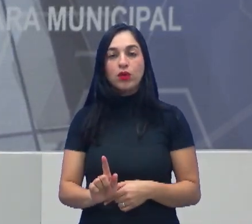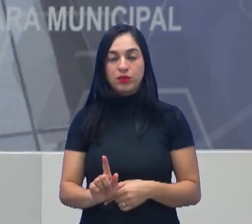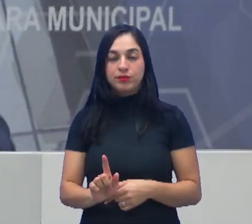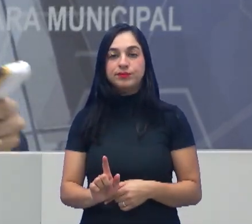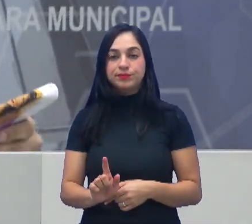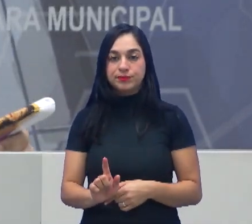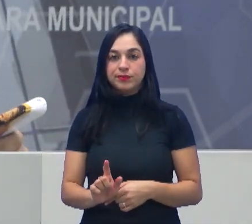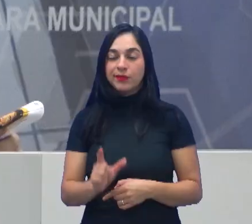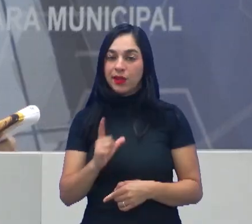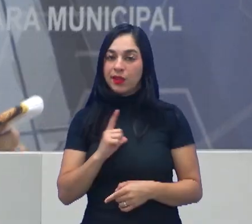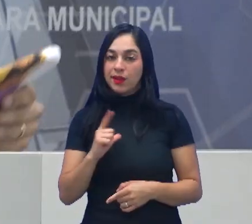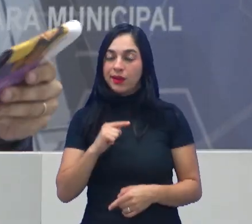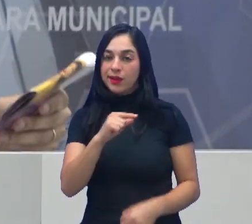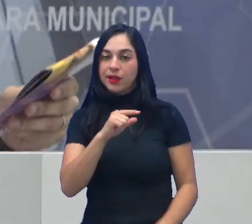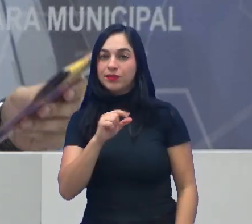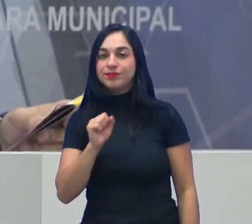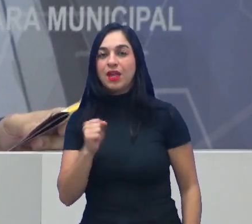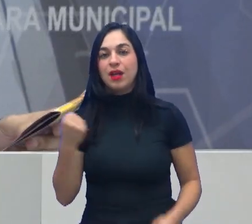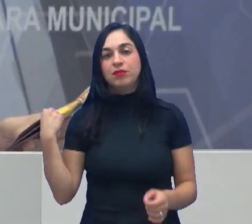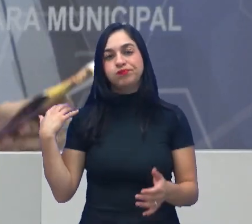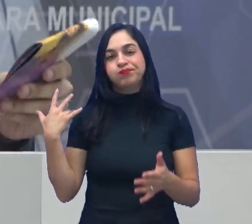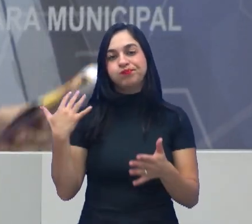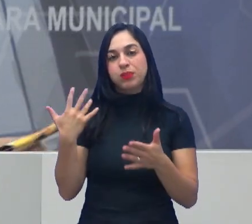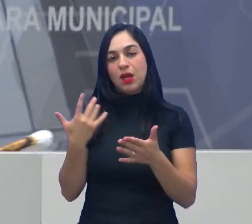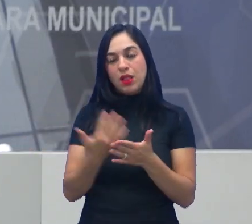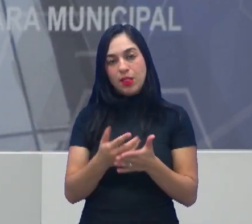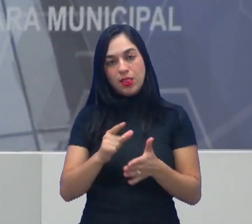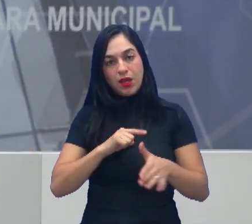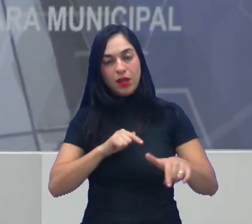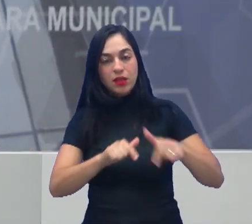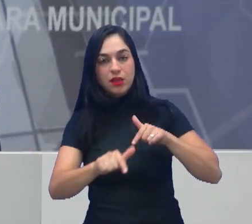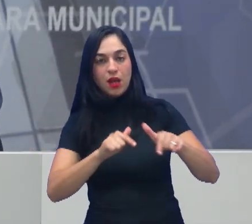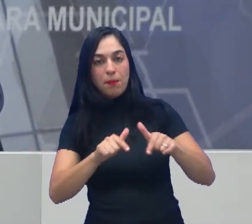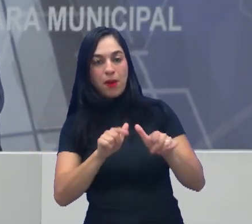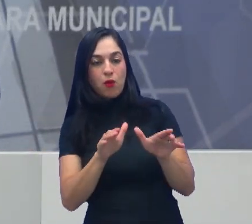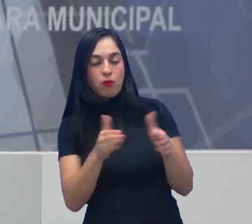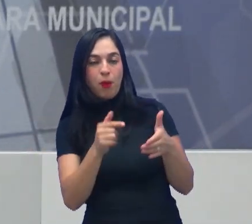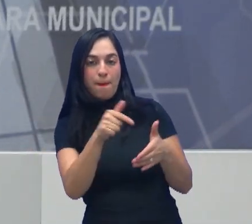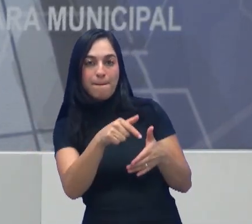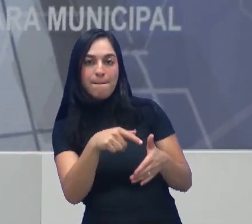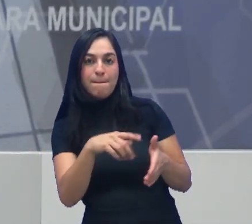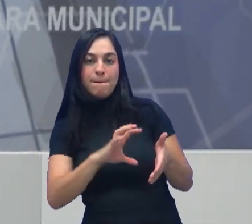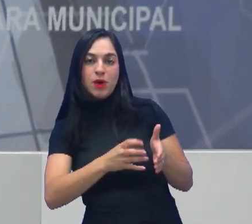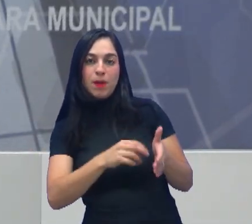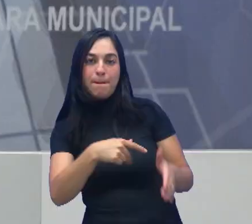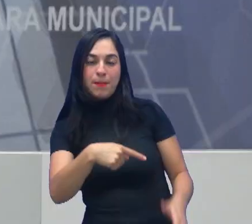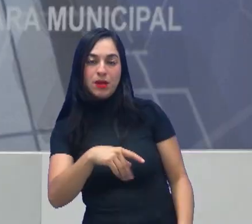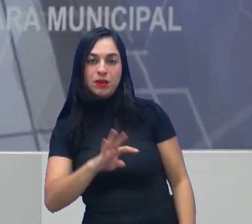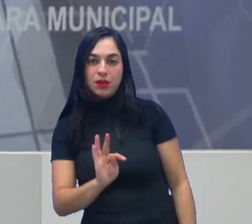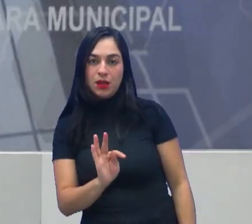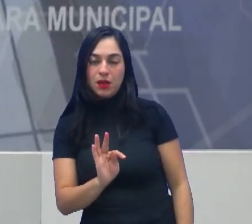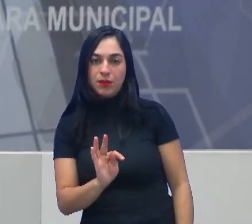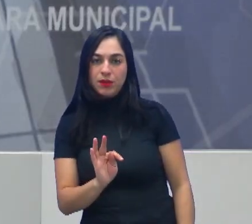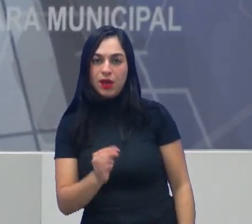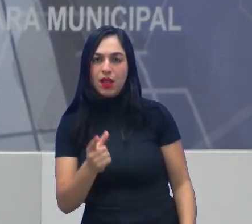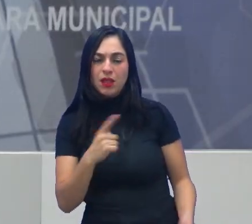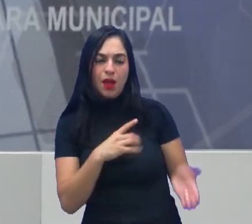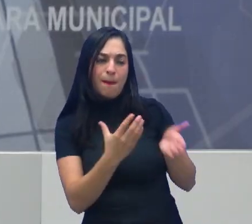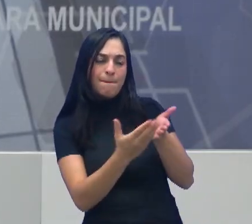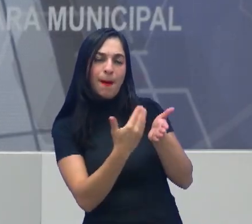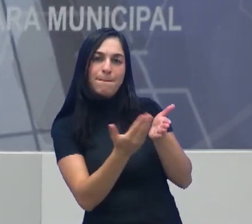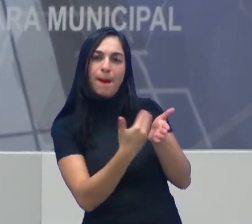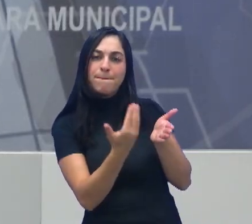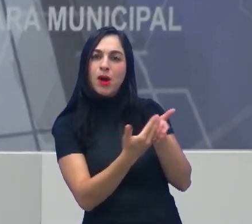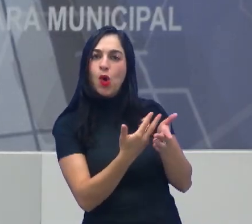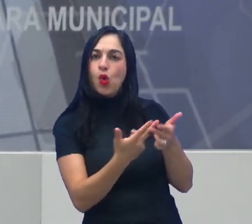inclusive tem histórico de prestar serviço para o Partido dos Trabalhadores. A servidora coloca, dentre coisas positivas e